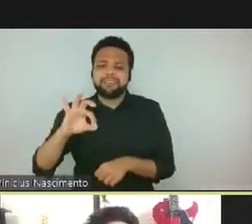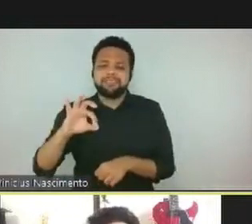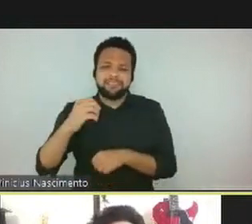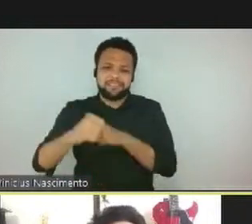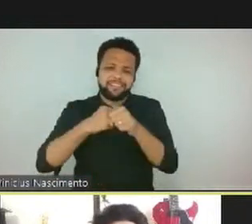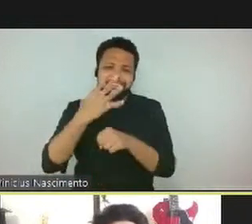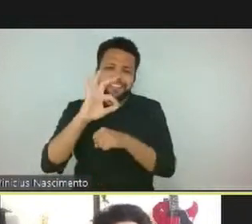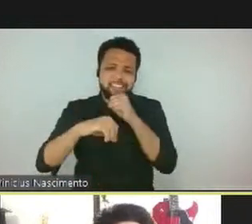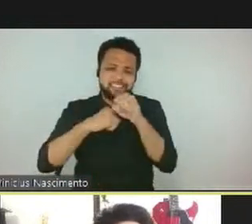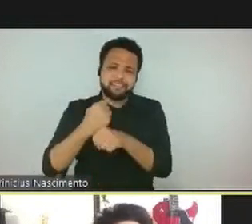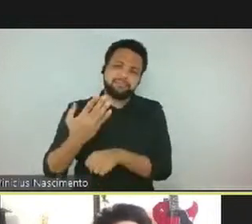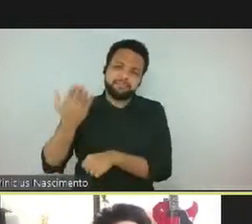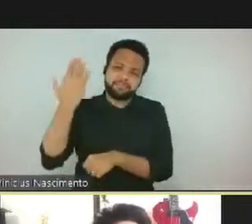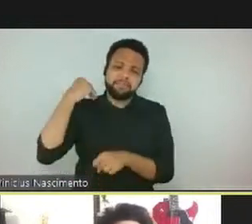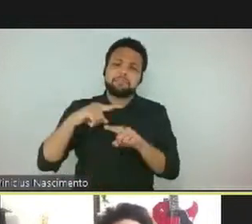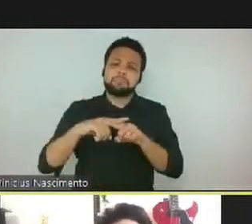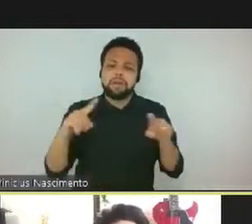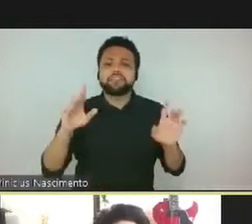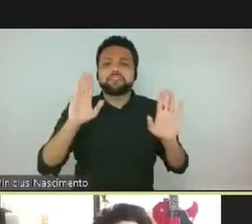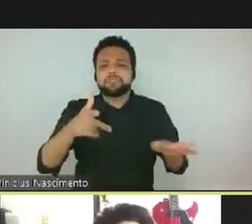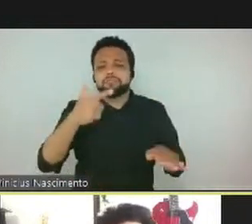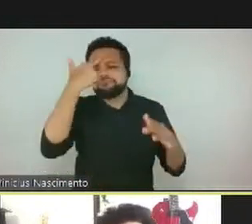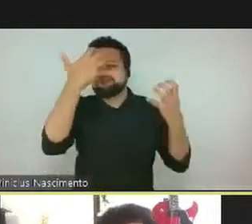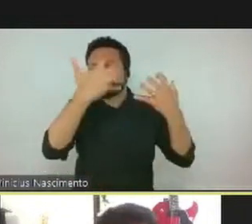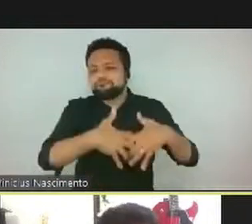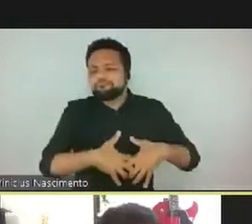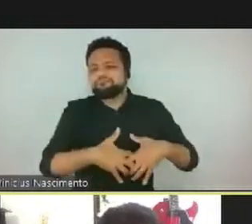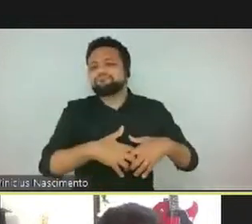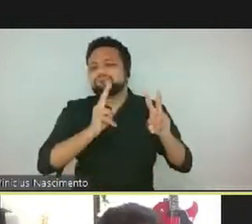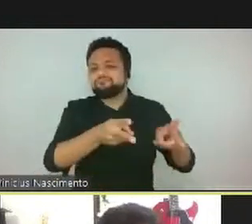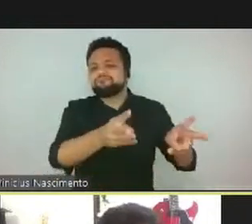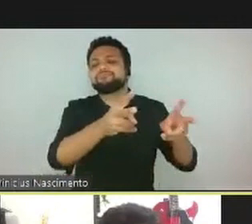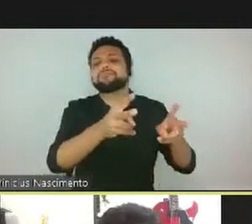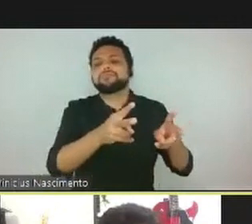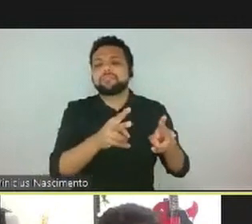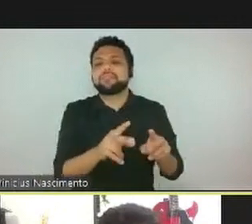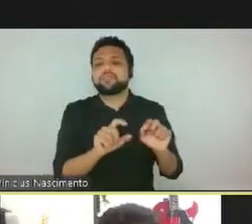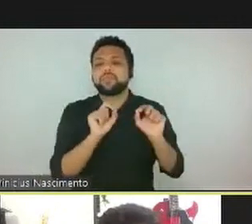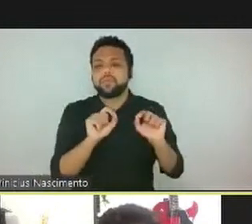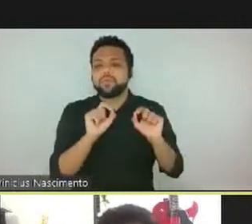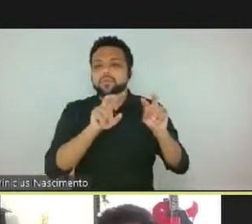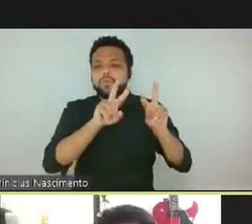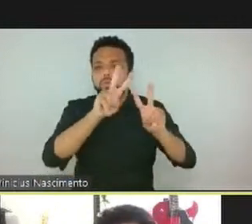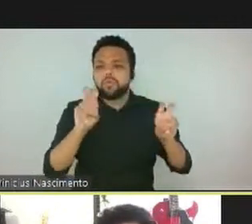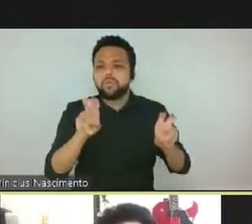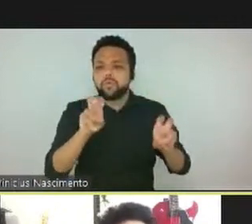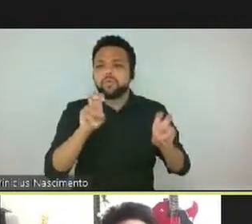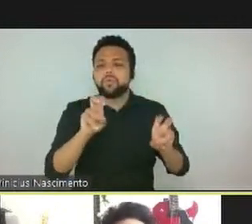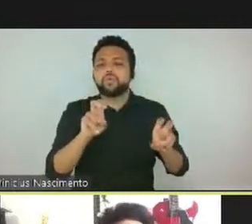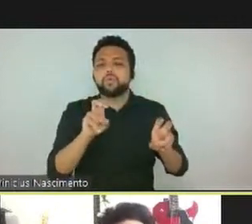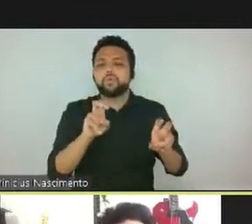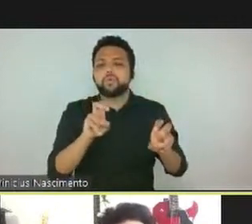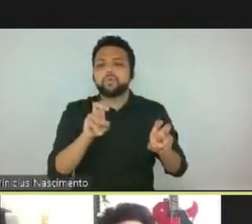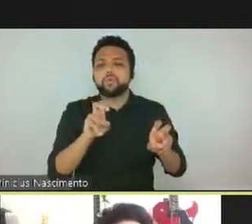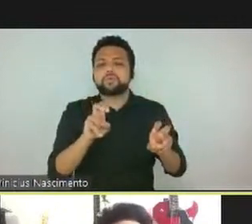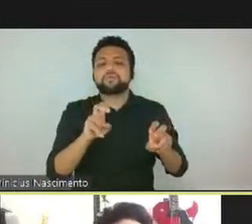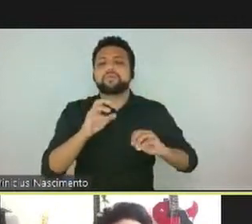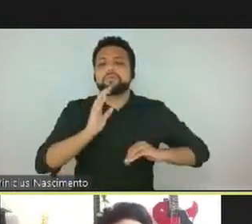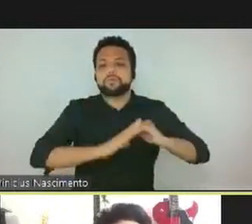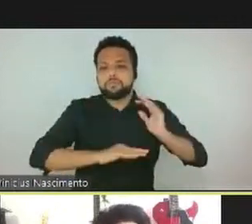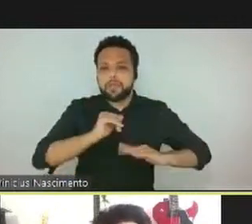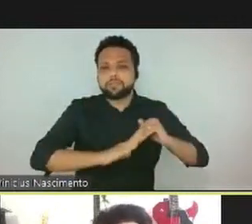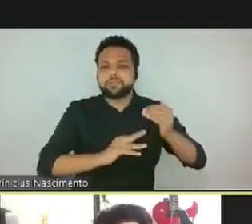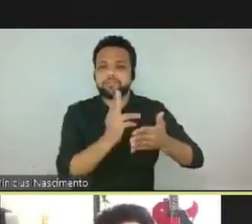sempre pensei a respeito, que tem muito a ver diretamente com a prática do desenho,